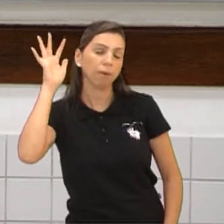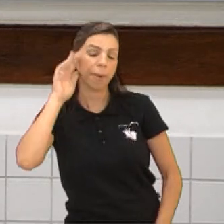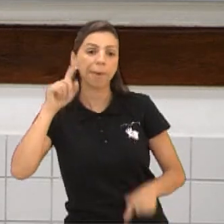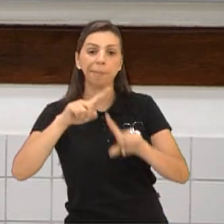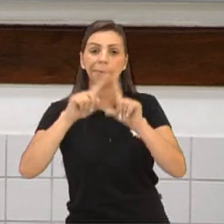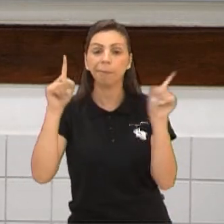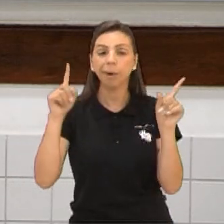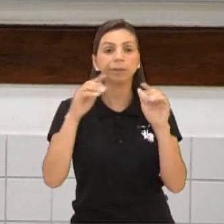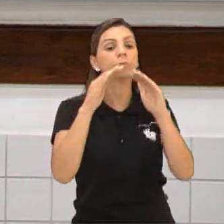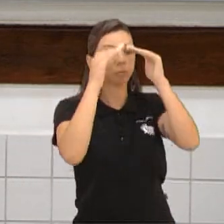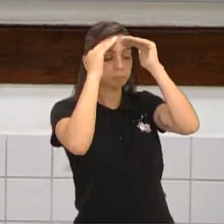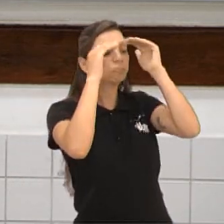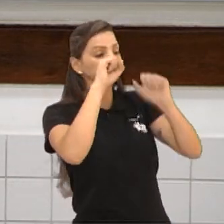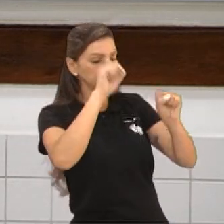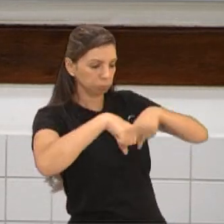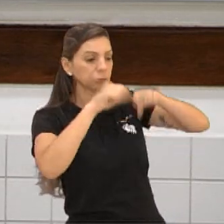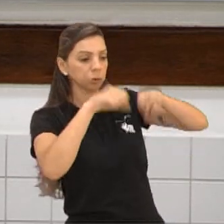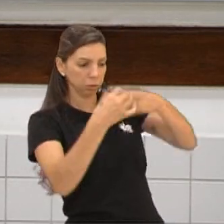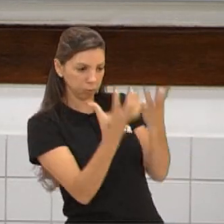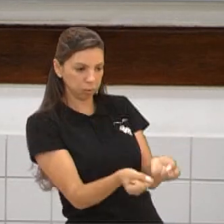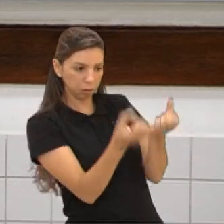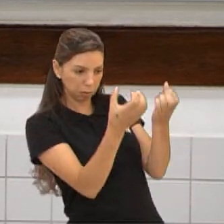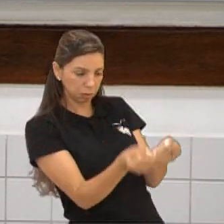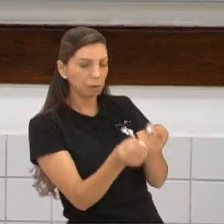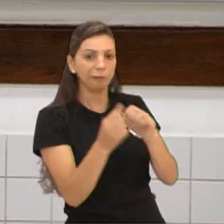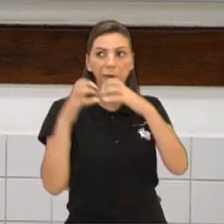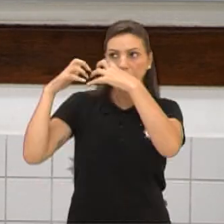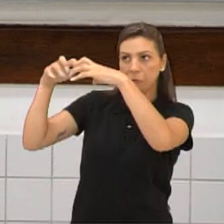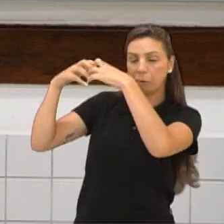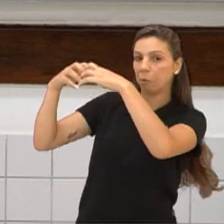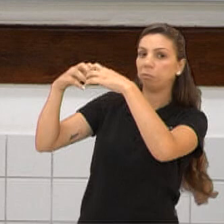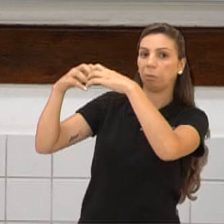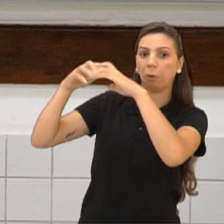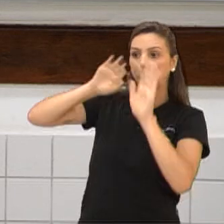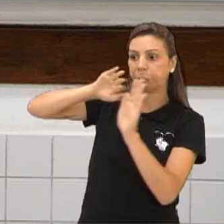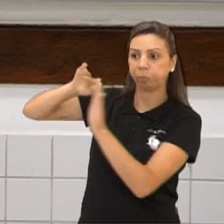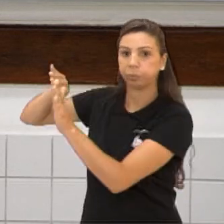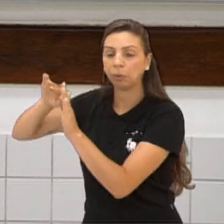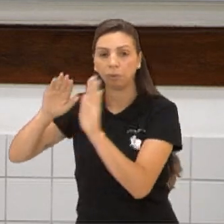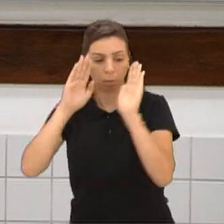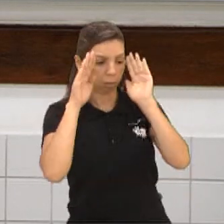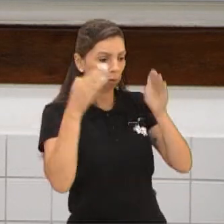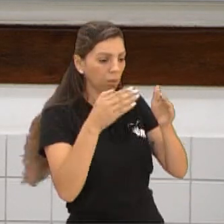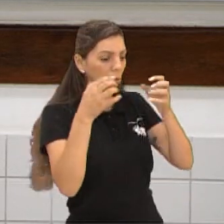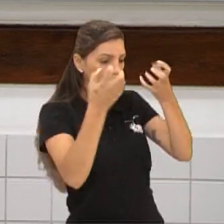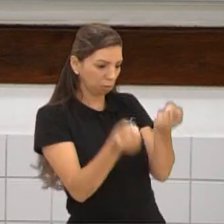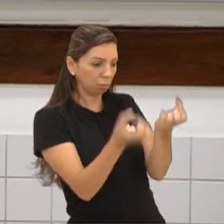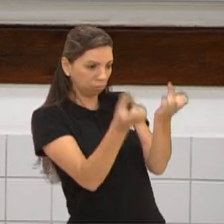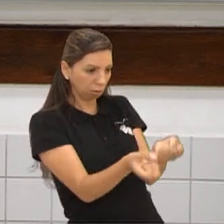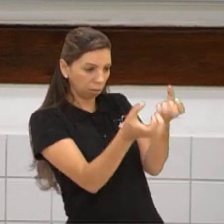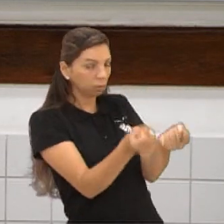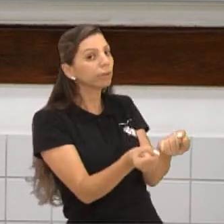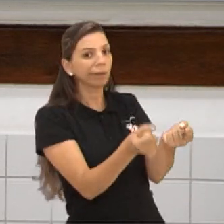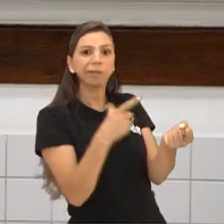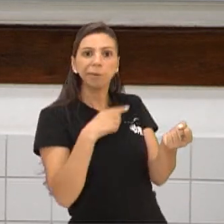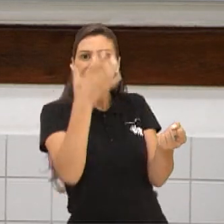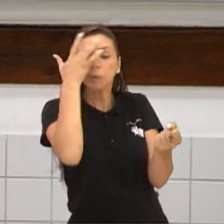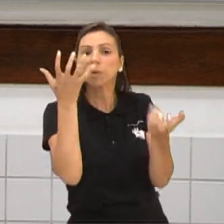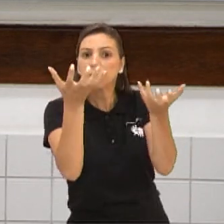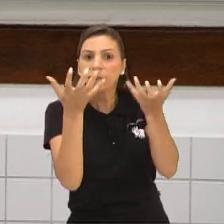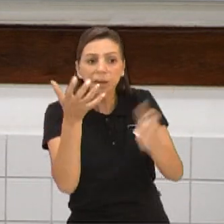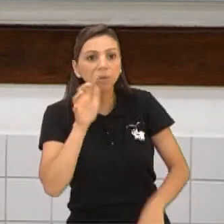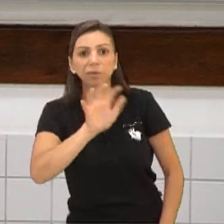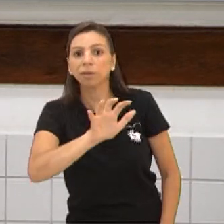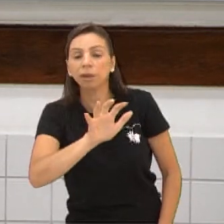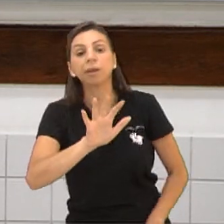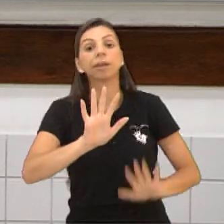obedeça, que você não reflita, mas siga uma determinada condição. E muita gente quer que isso aconteça. E o Kant vai